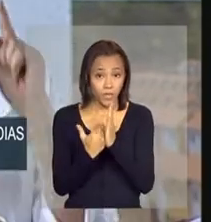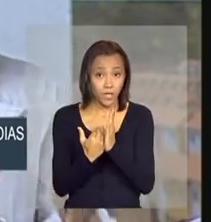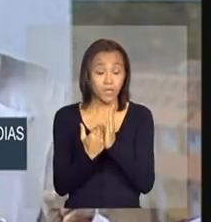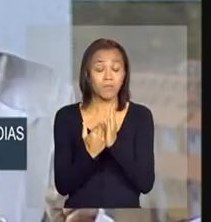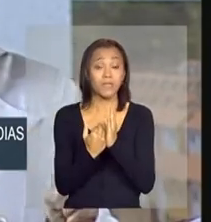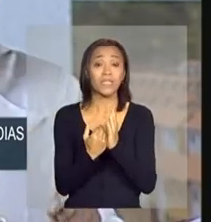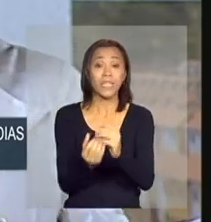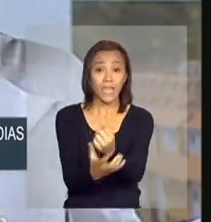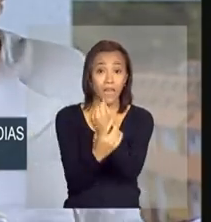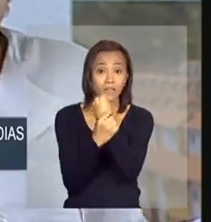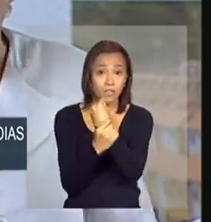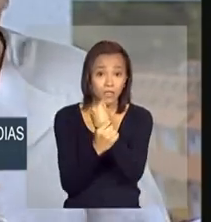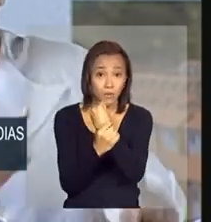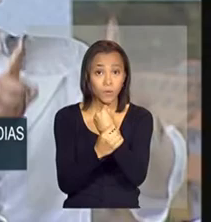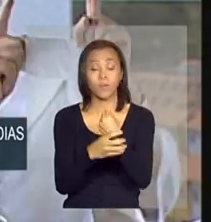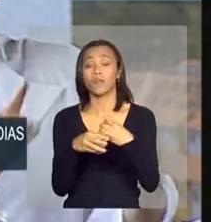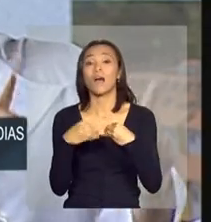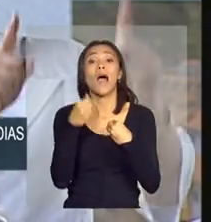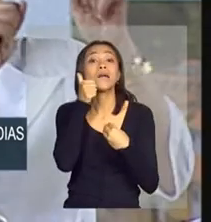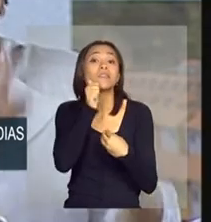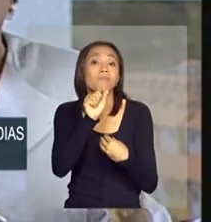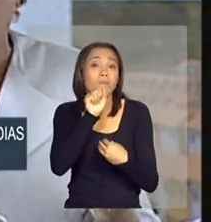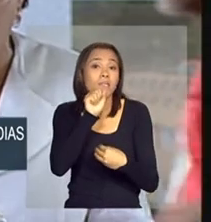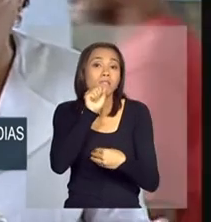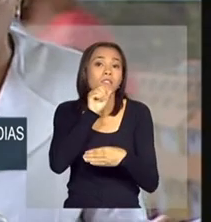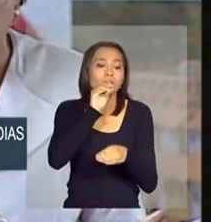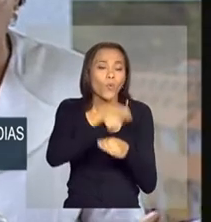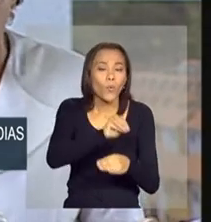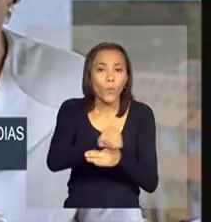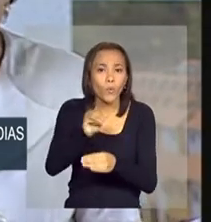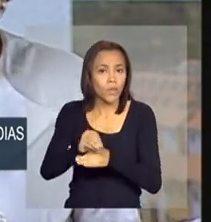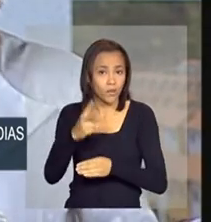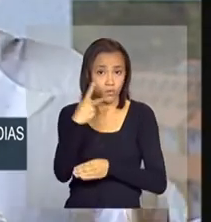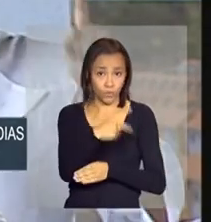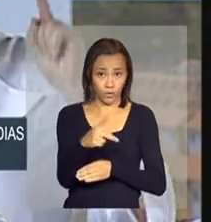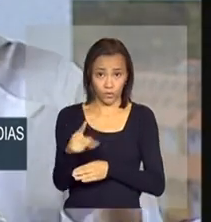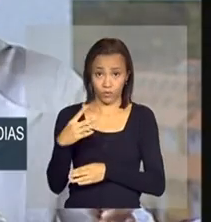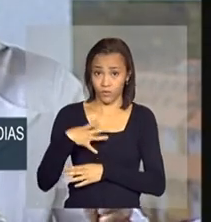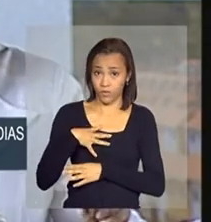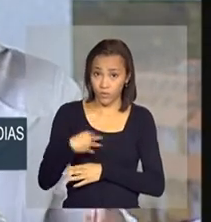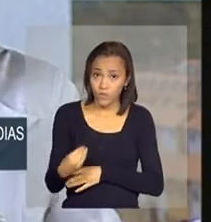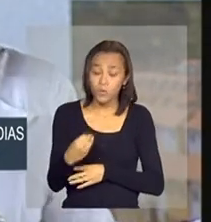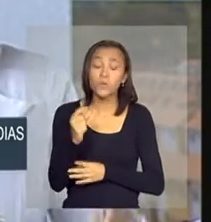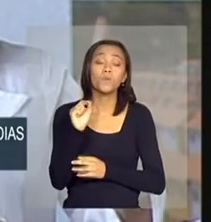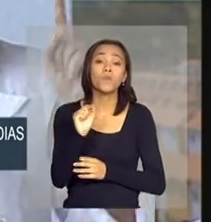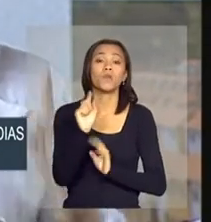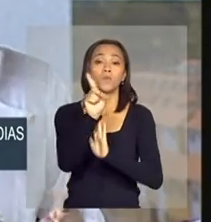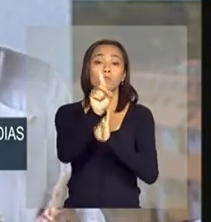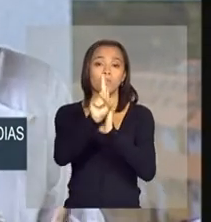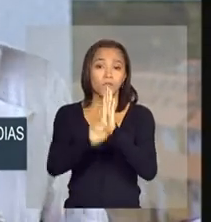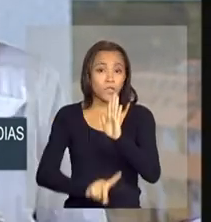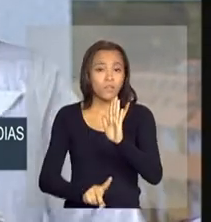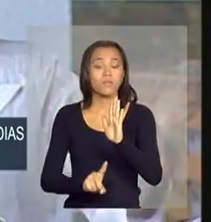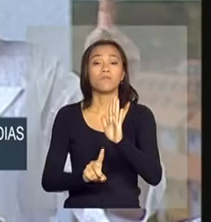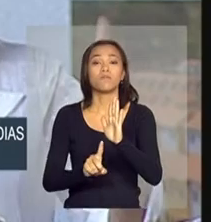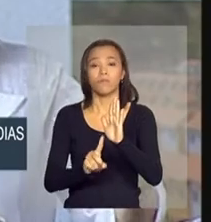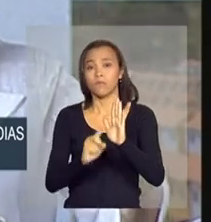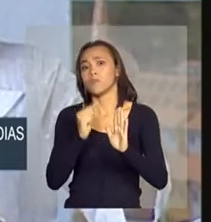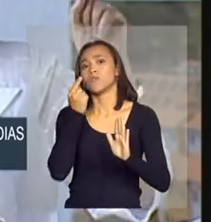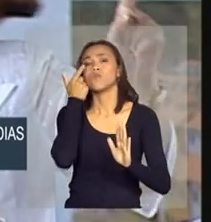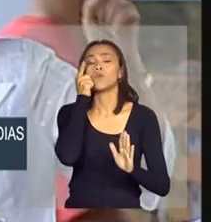assegura as mães que estão cuidando dos seus filhos o direito de ter